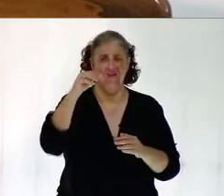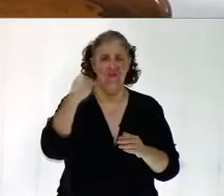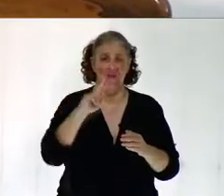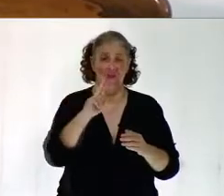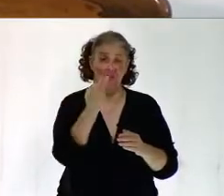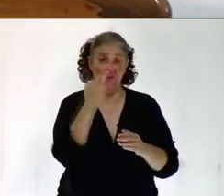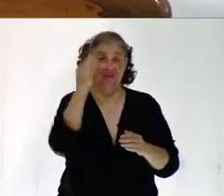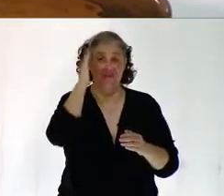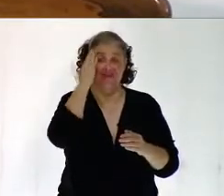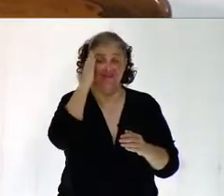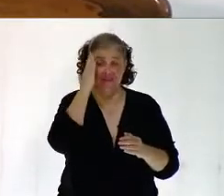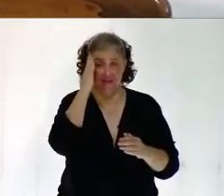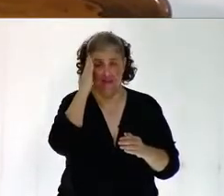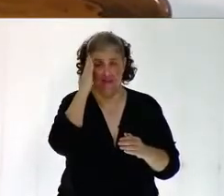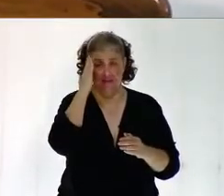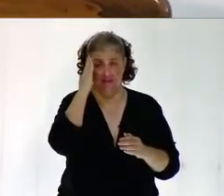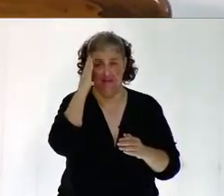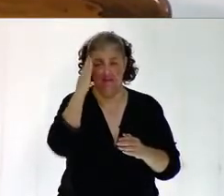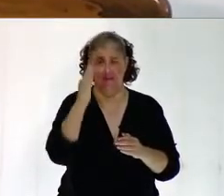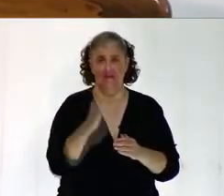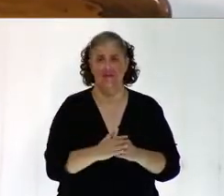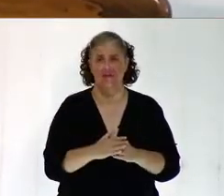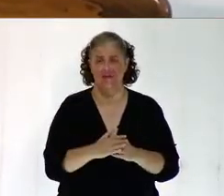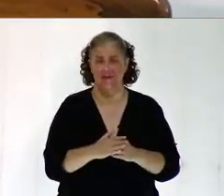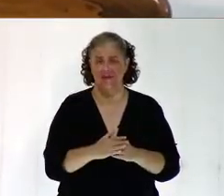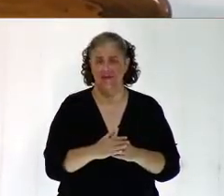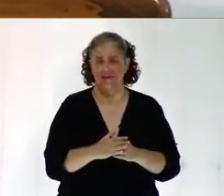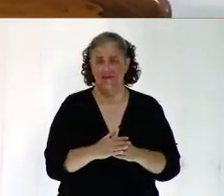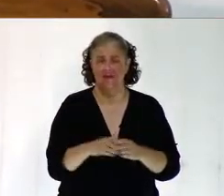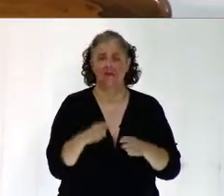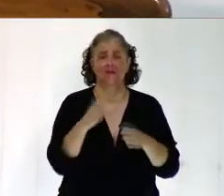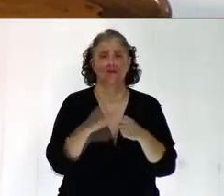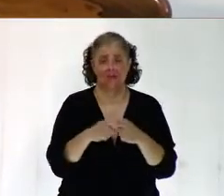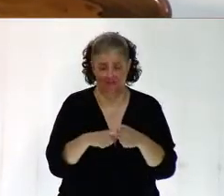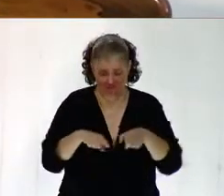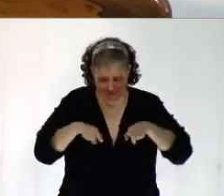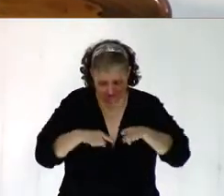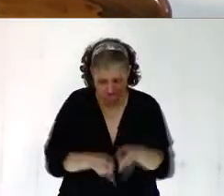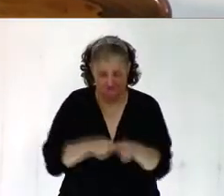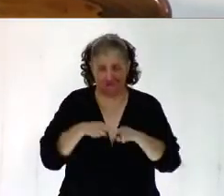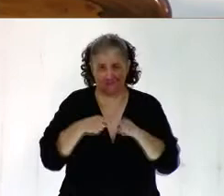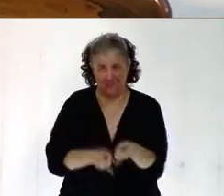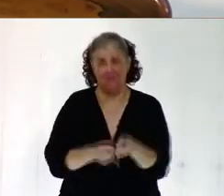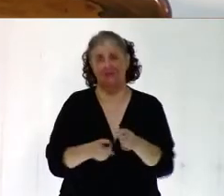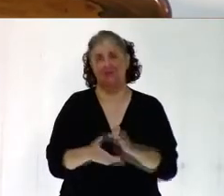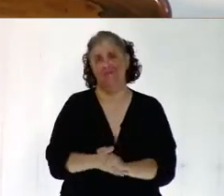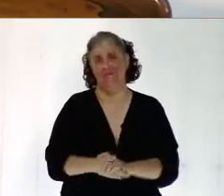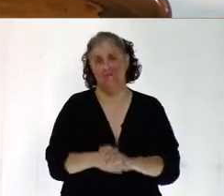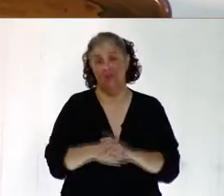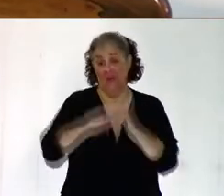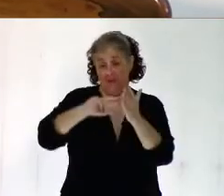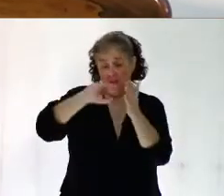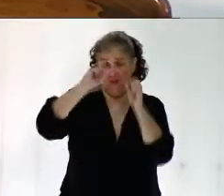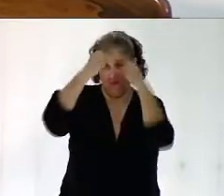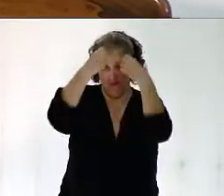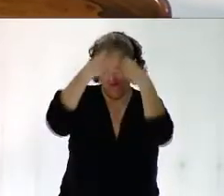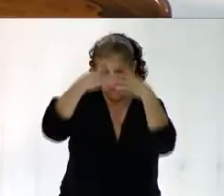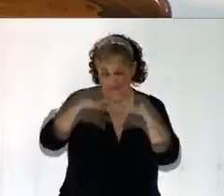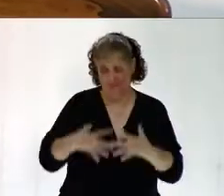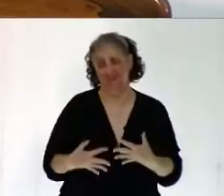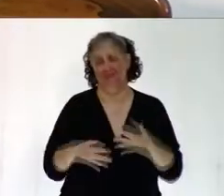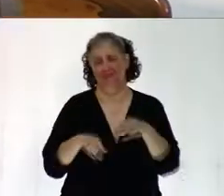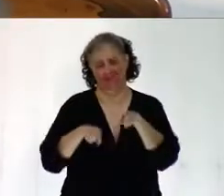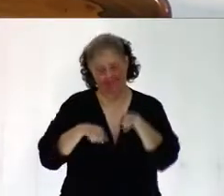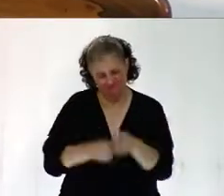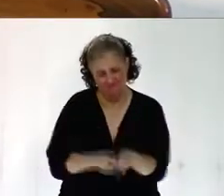o real sentido da tentação eu não sei e é